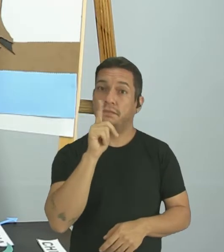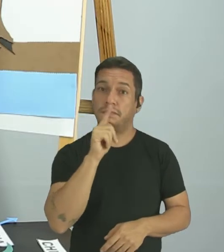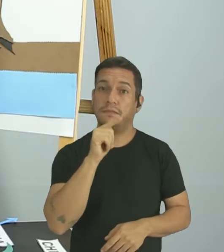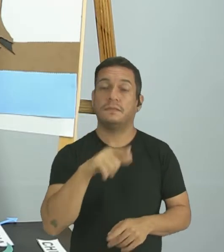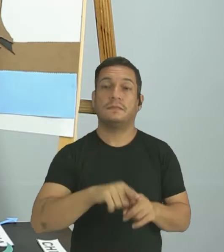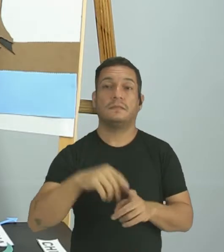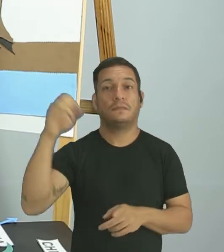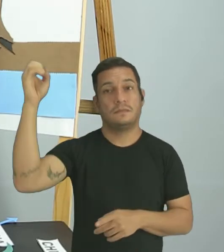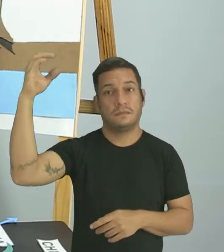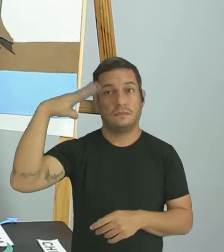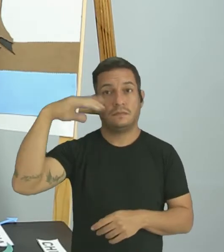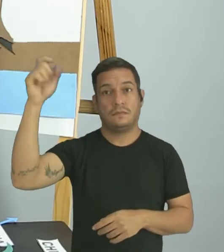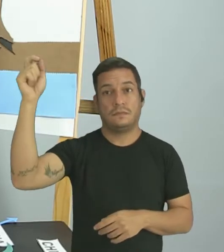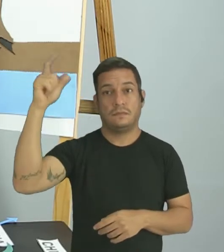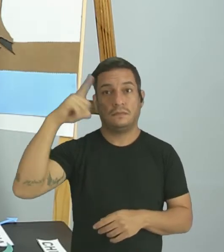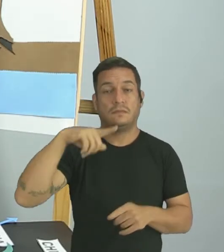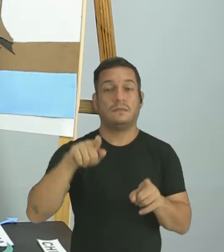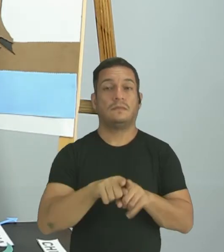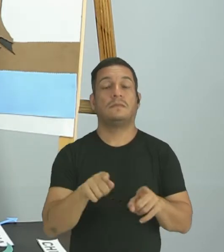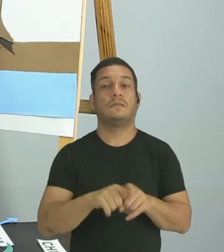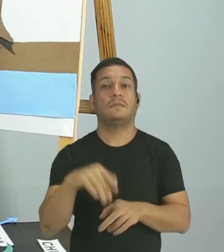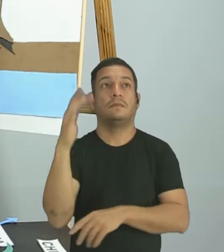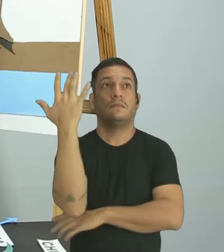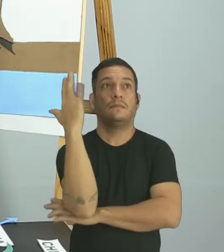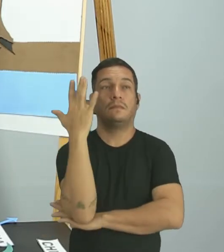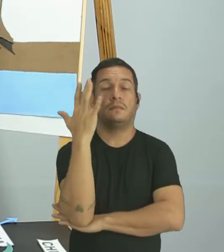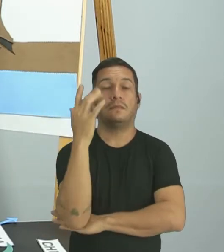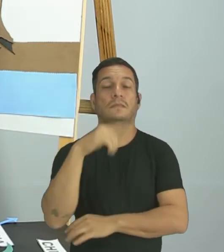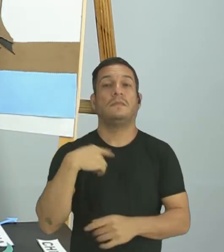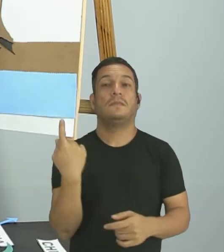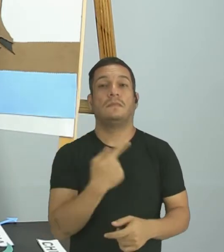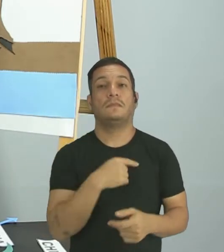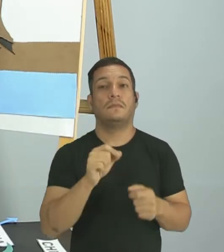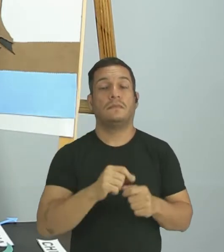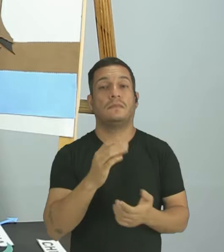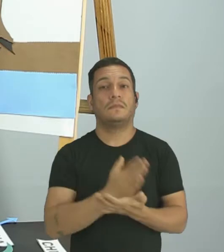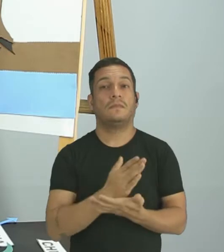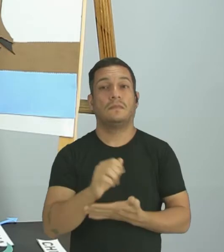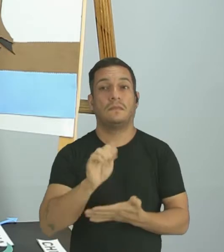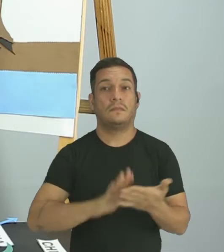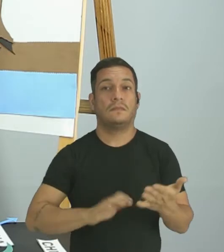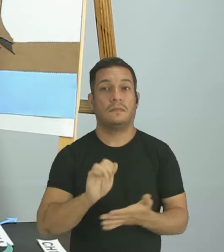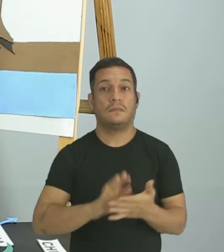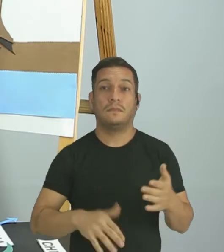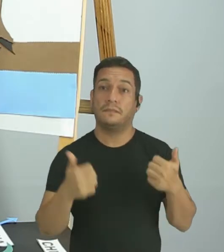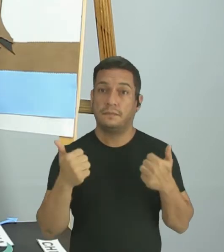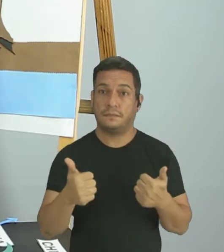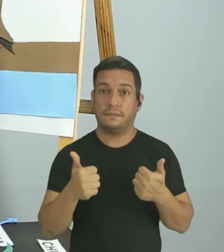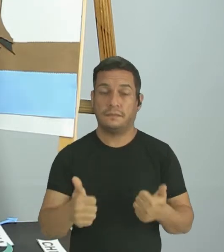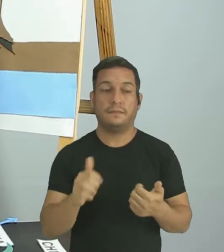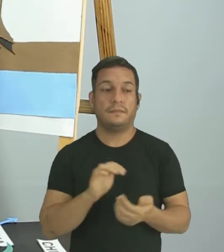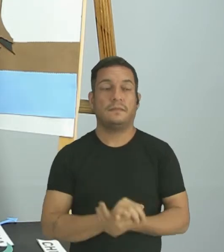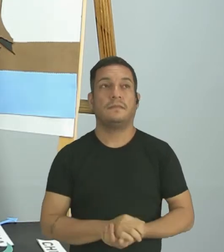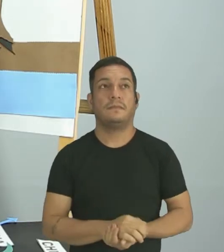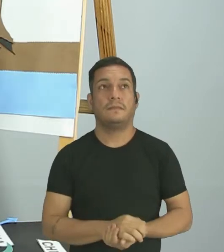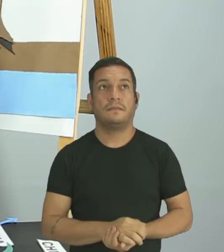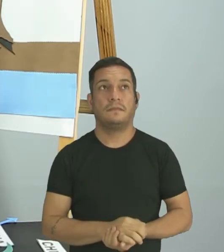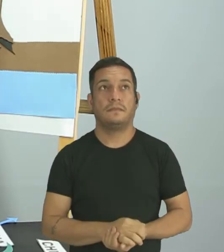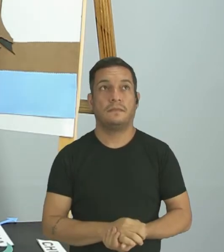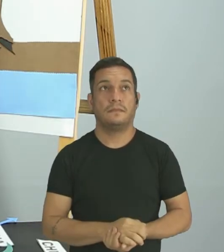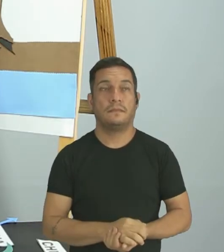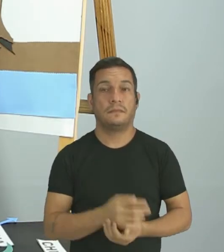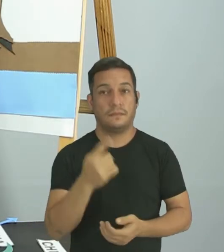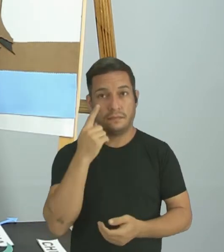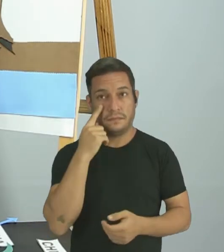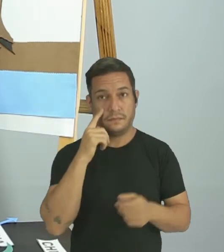luz solar para as plantas e vamos realizar algumas atividades, certo? Vamos lá, acompanha